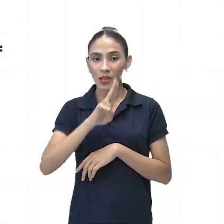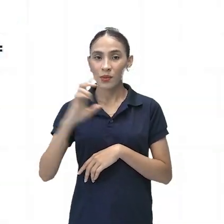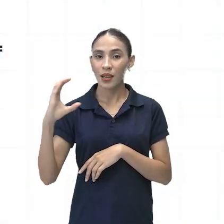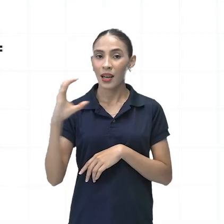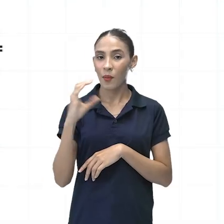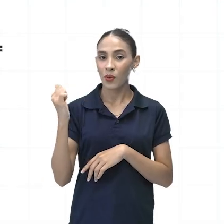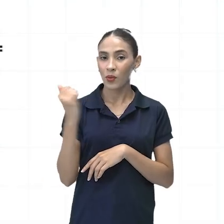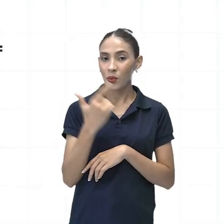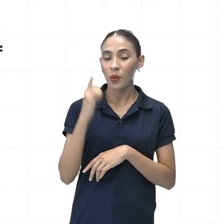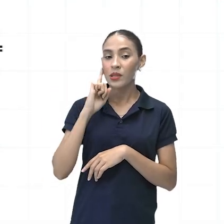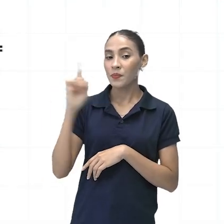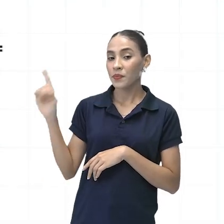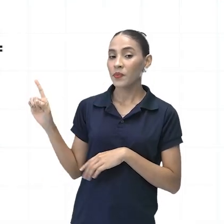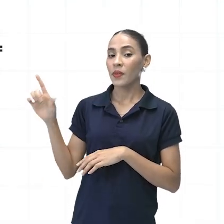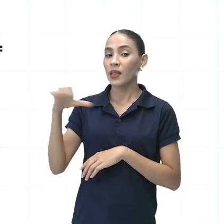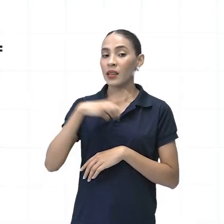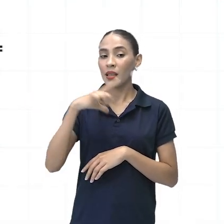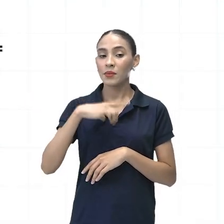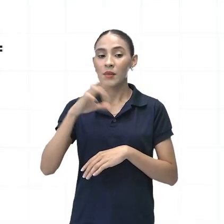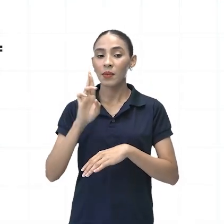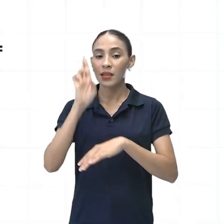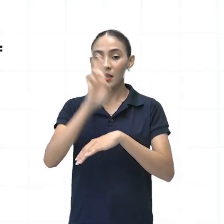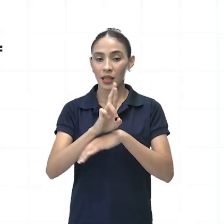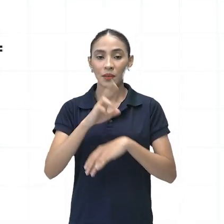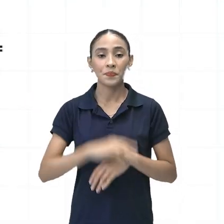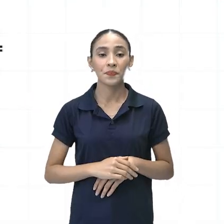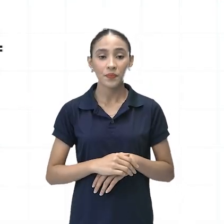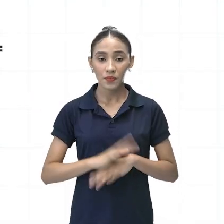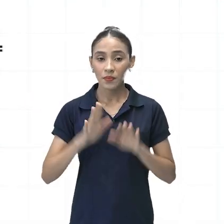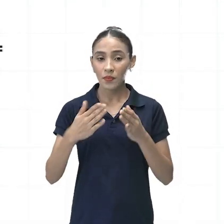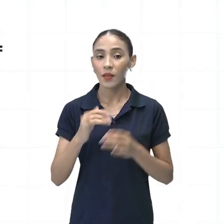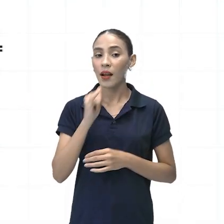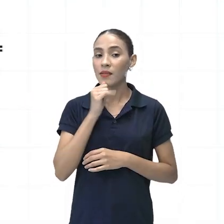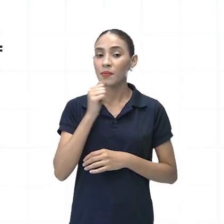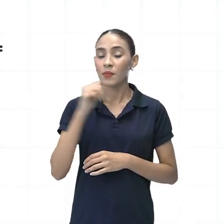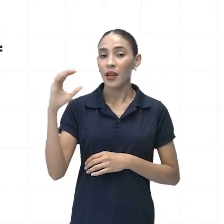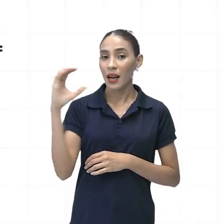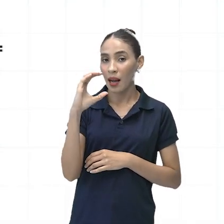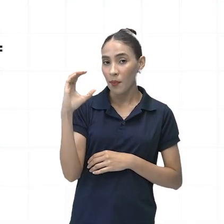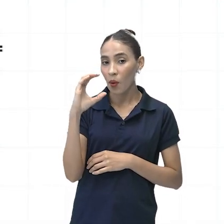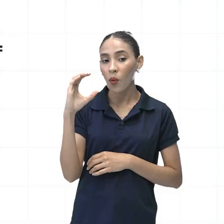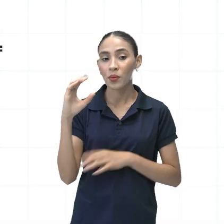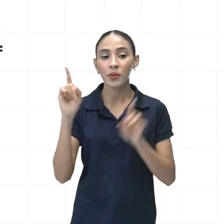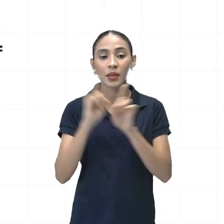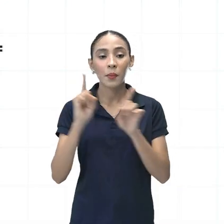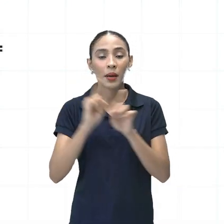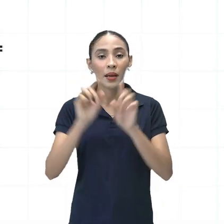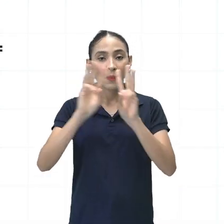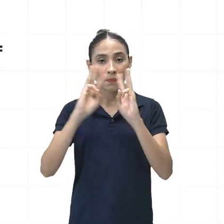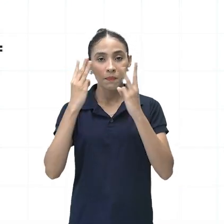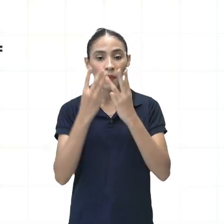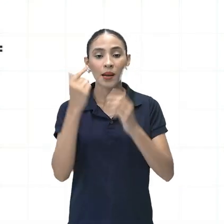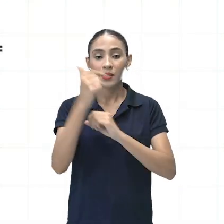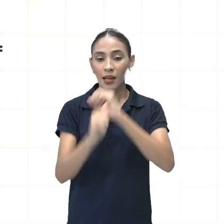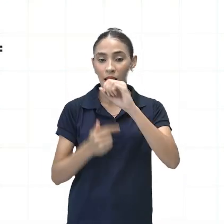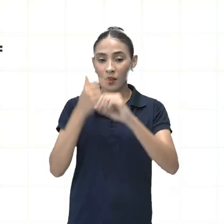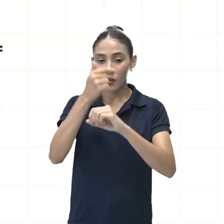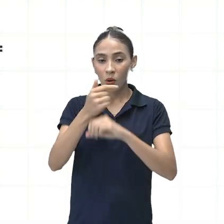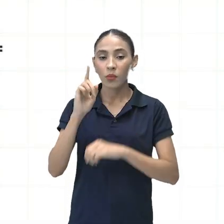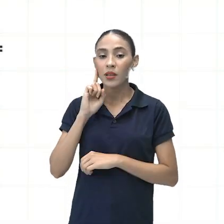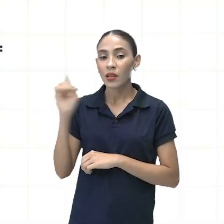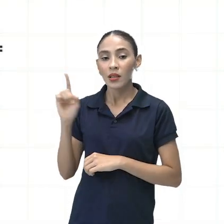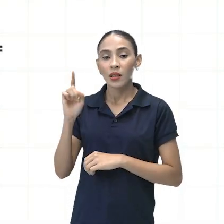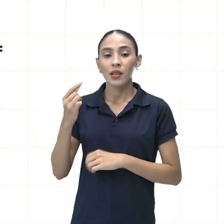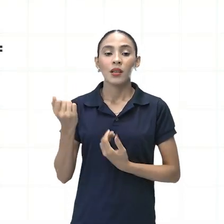carbono 12. Nós temos ele aqui representado. Então, temos o carbono, temos a sua massa atômica representada